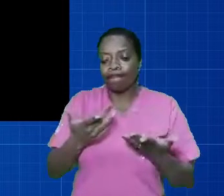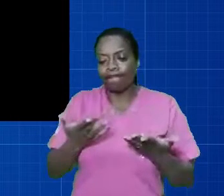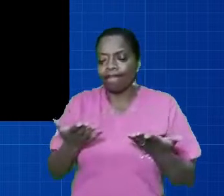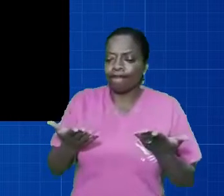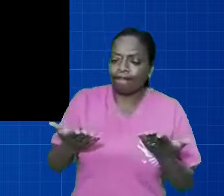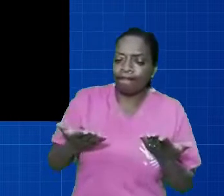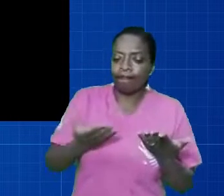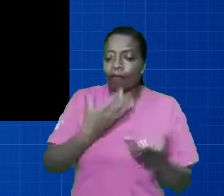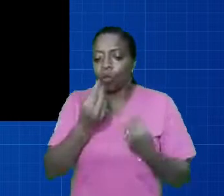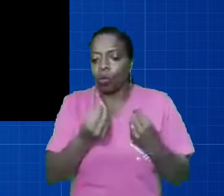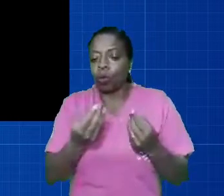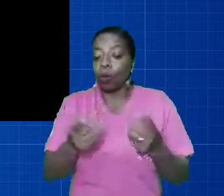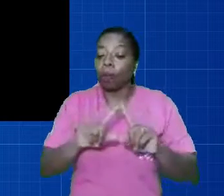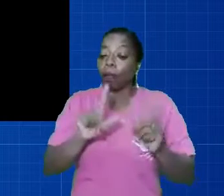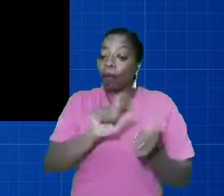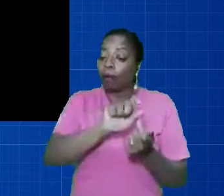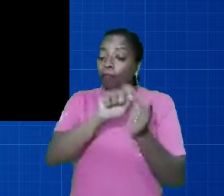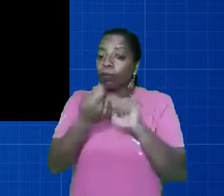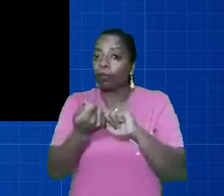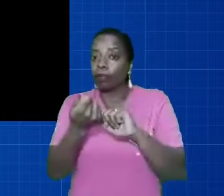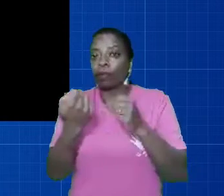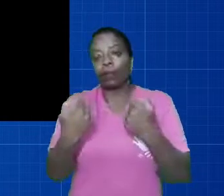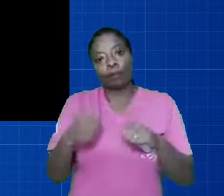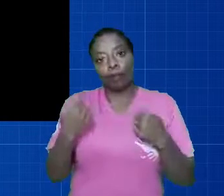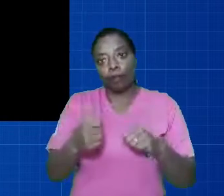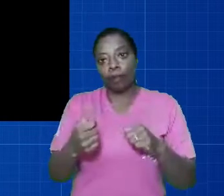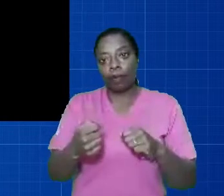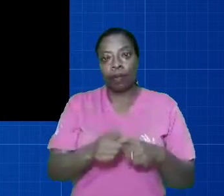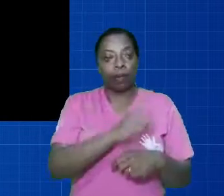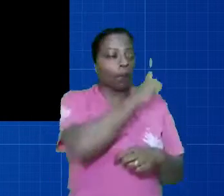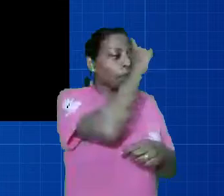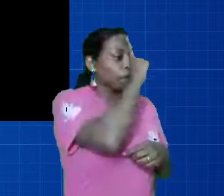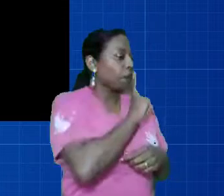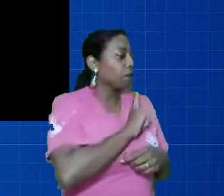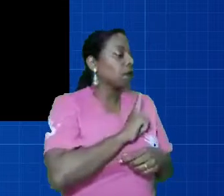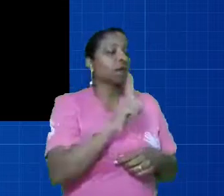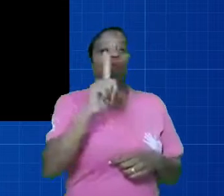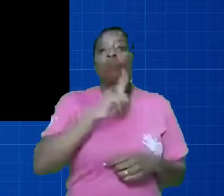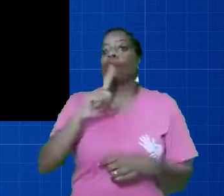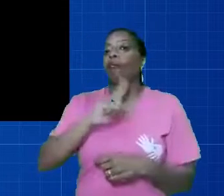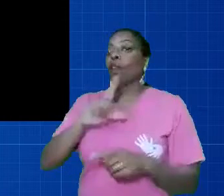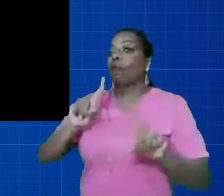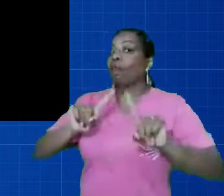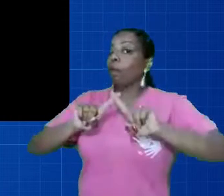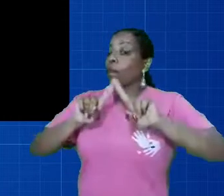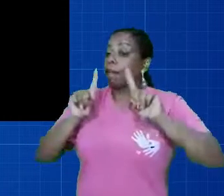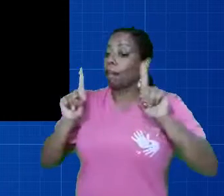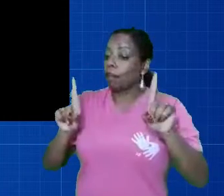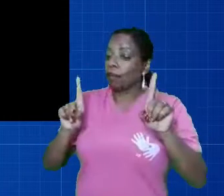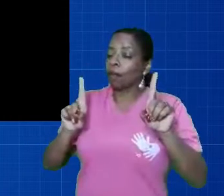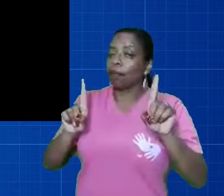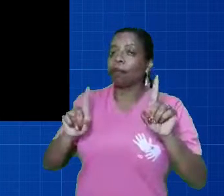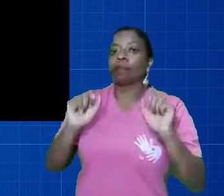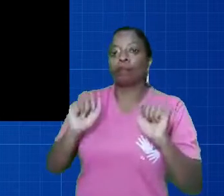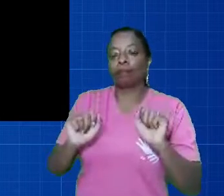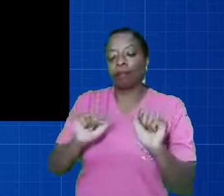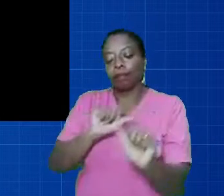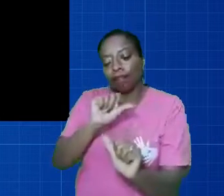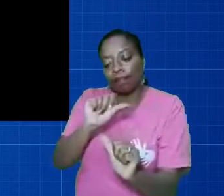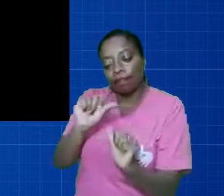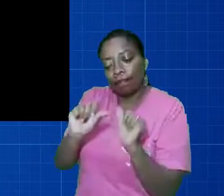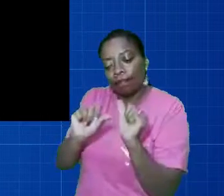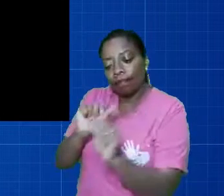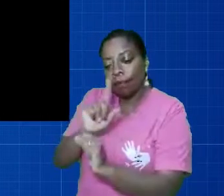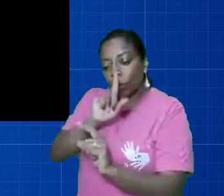a reproduzir esse modelo do perfil, né, para depois da reprodução do modelo partir para a criação.